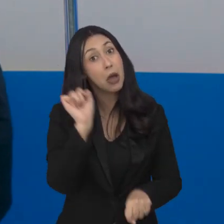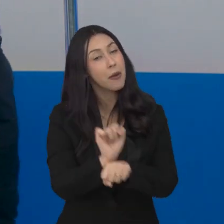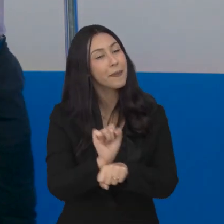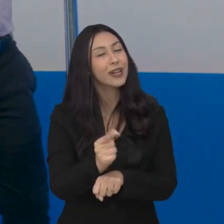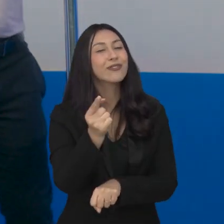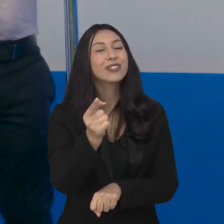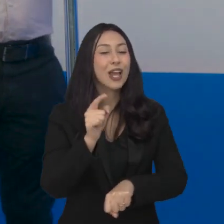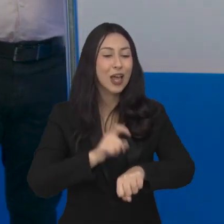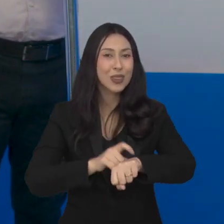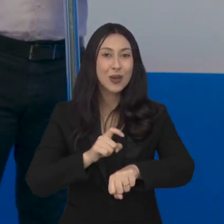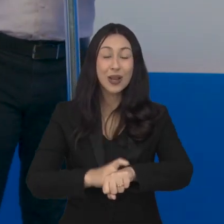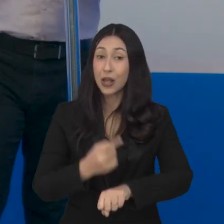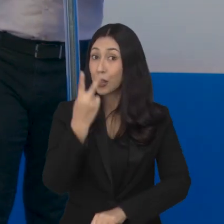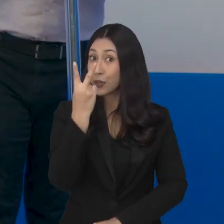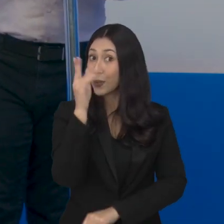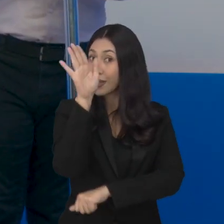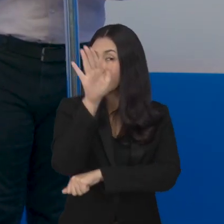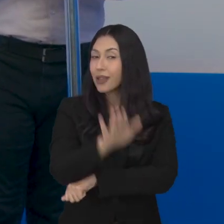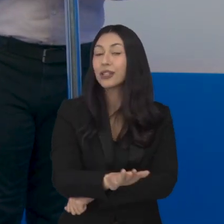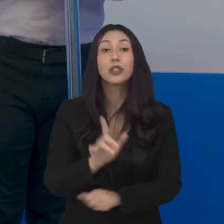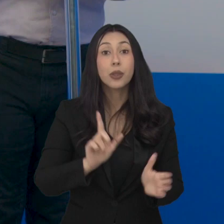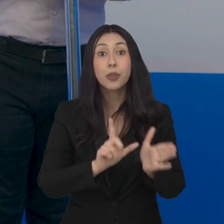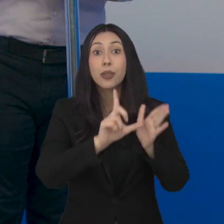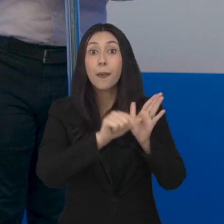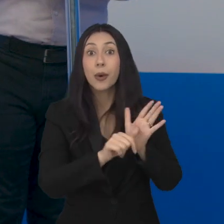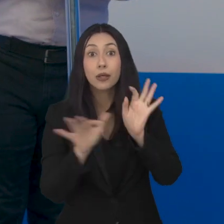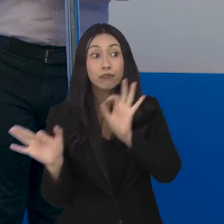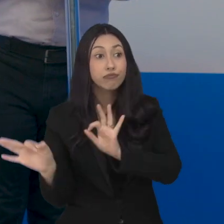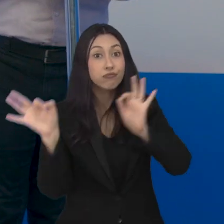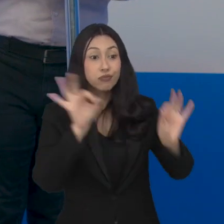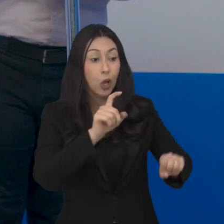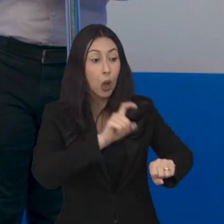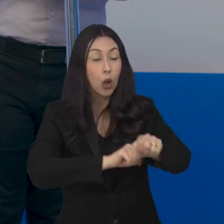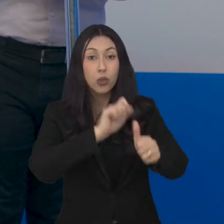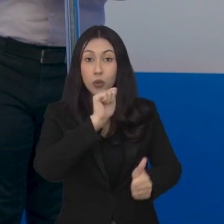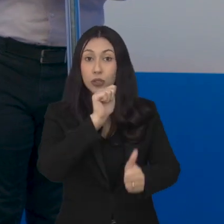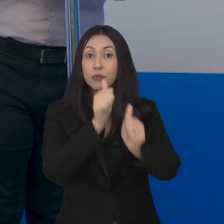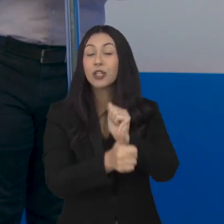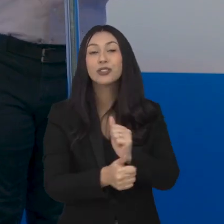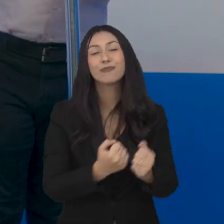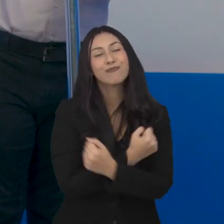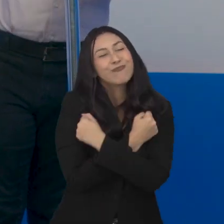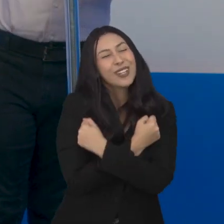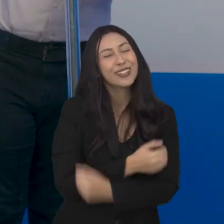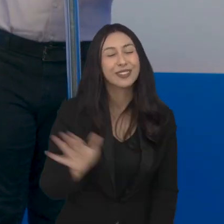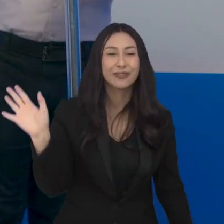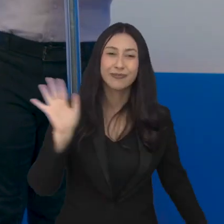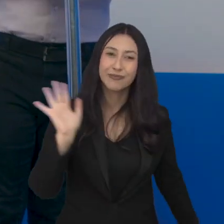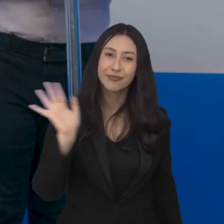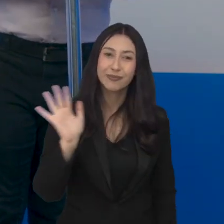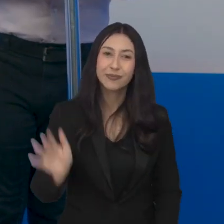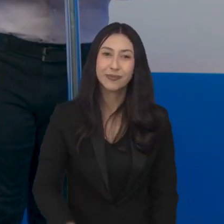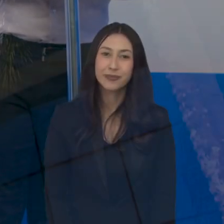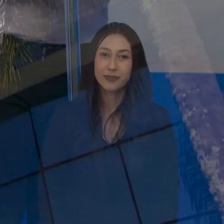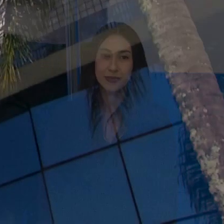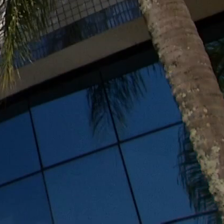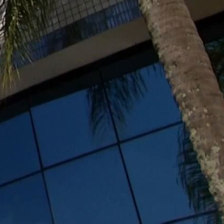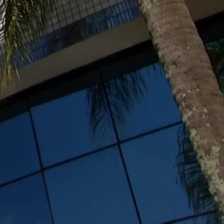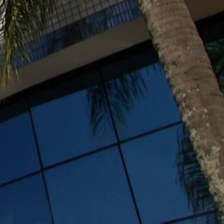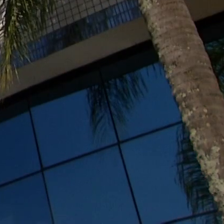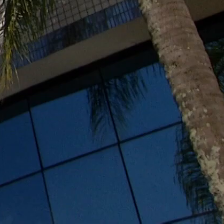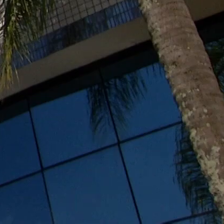eu te espero, a partir das 2h da tarde. A seguir, vocês ficam com 1 Hora do Esporte. Um abraço, até mais!